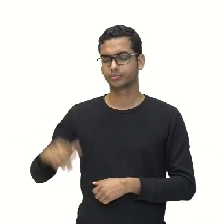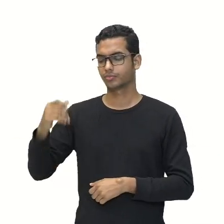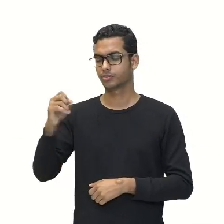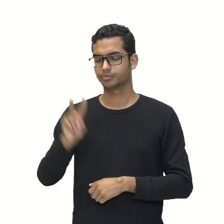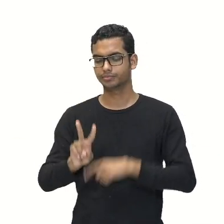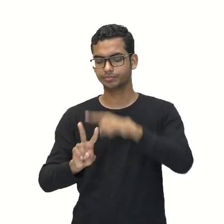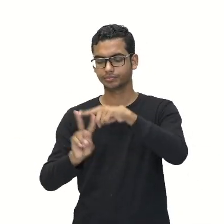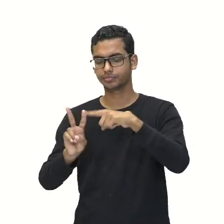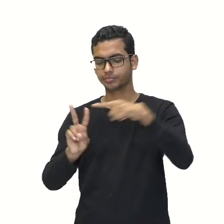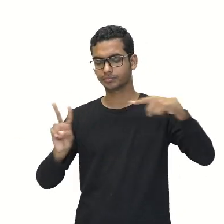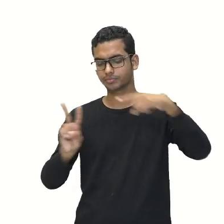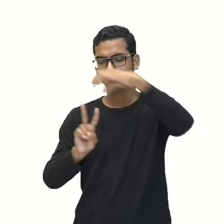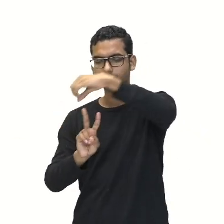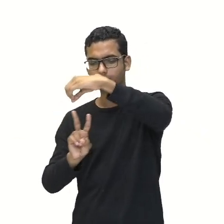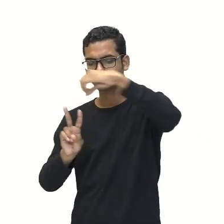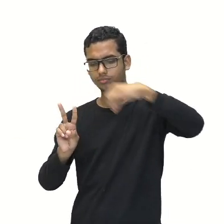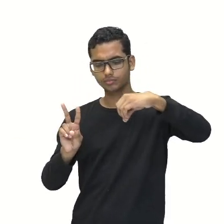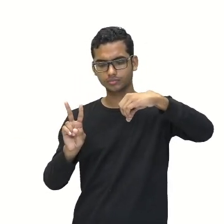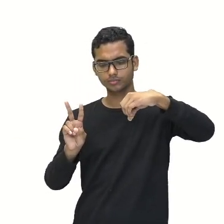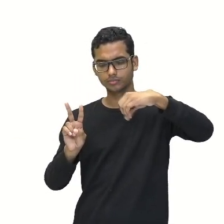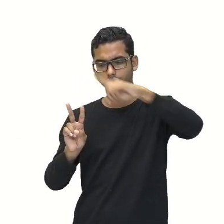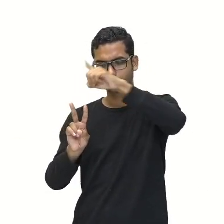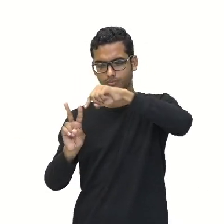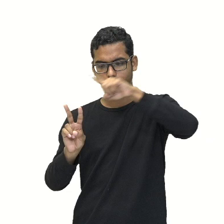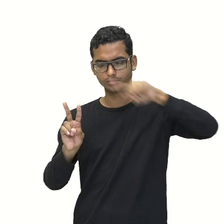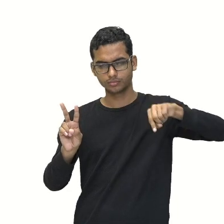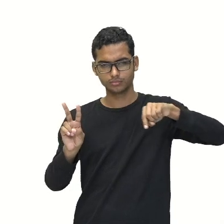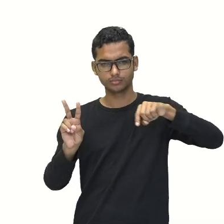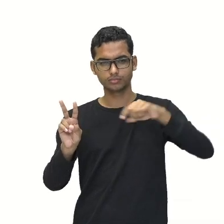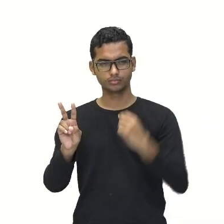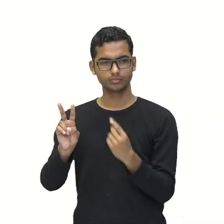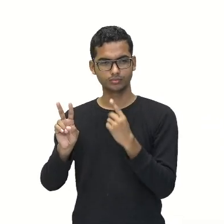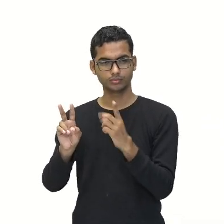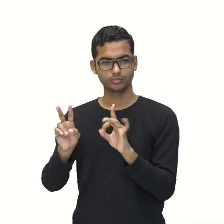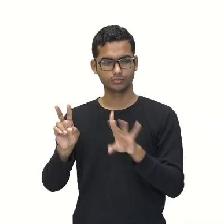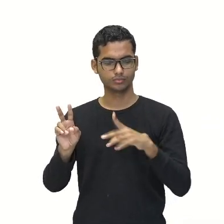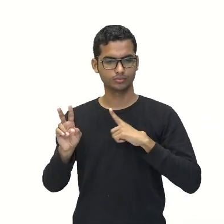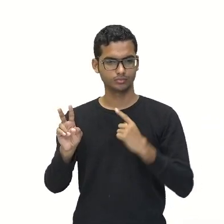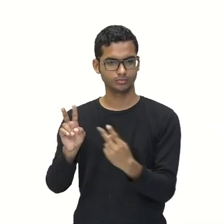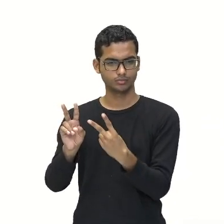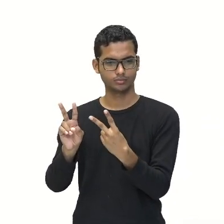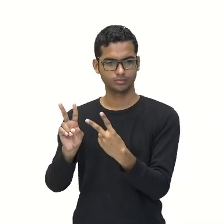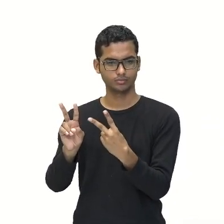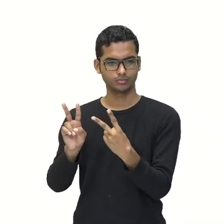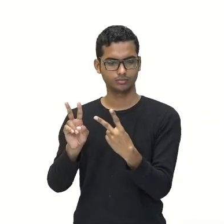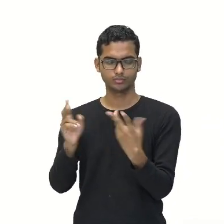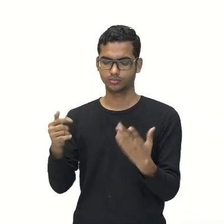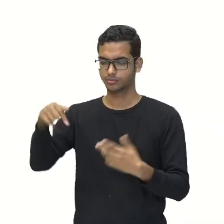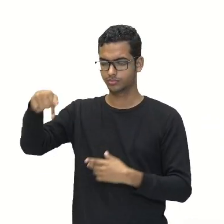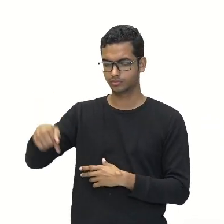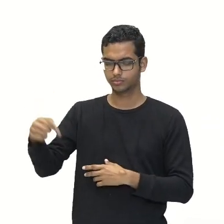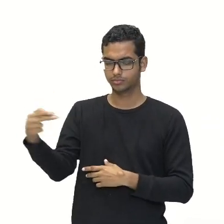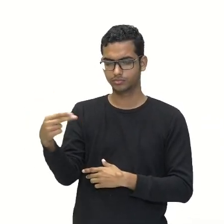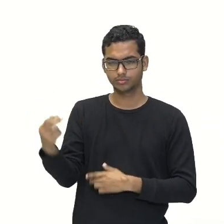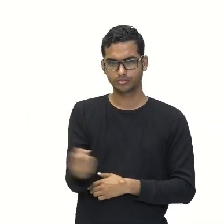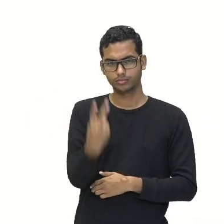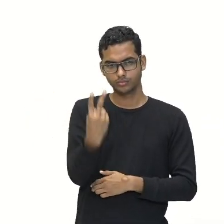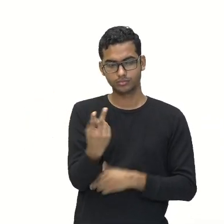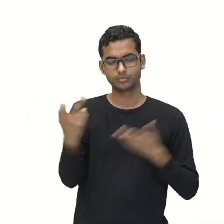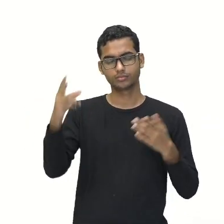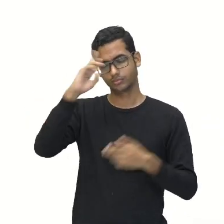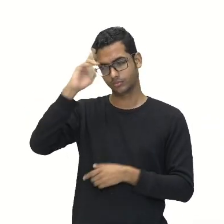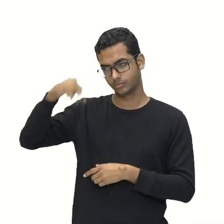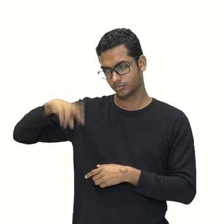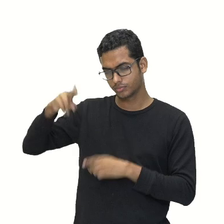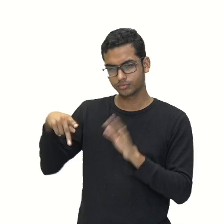expoente. O que foi que sobrou? Q igual a 2. Ou seja, a razão, nesse